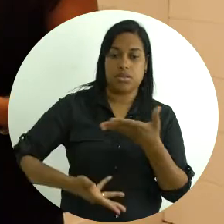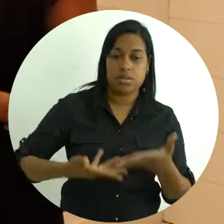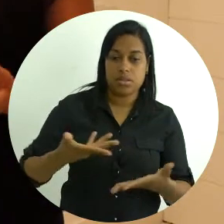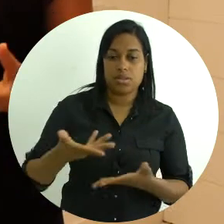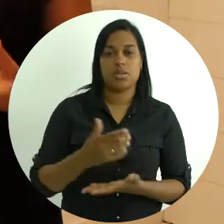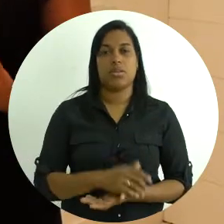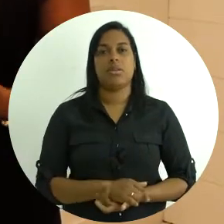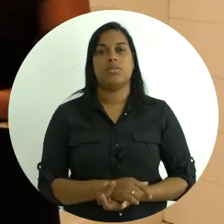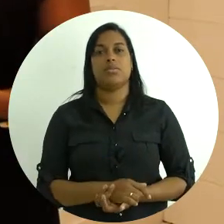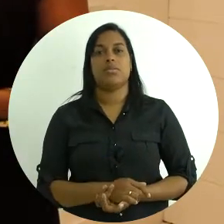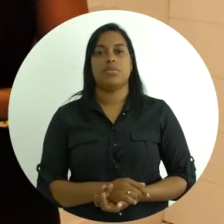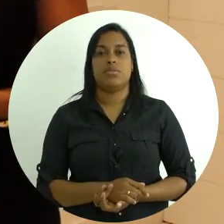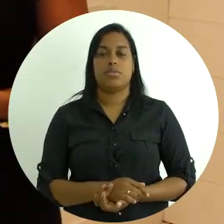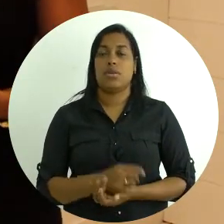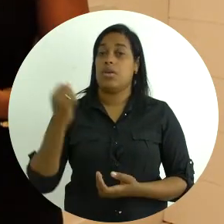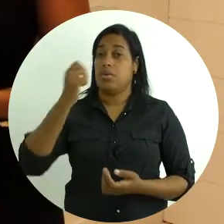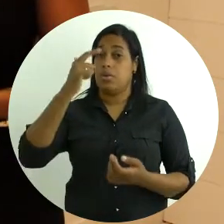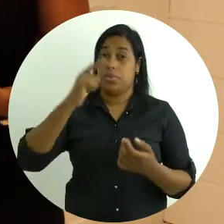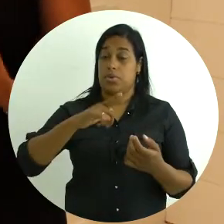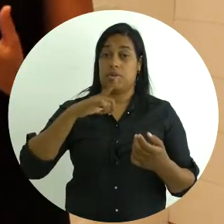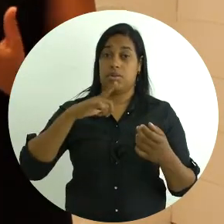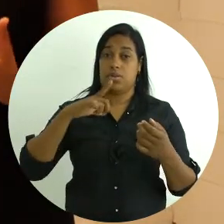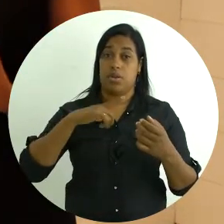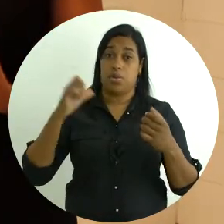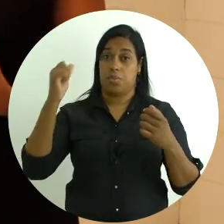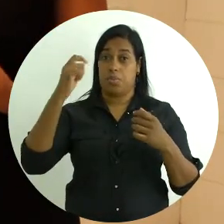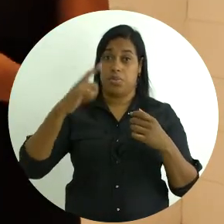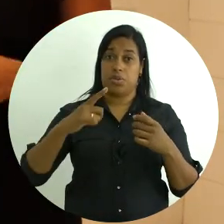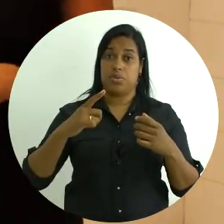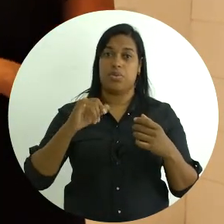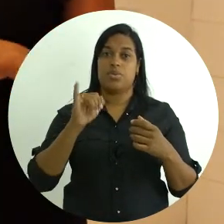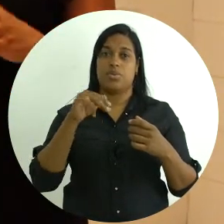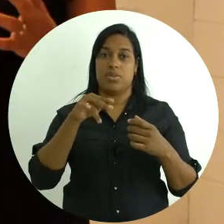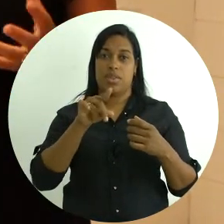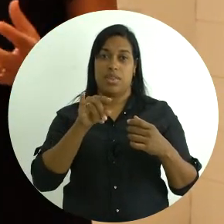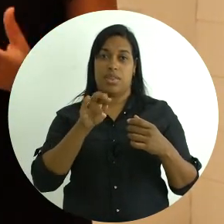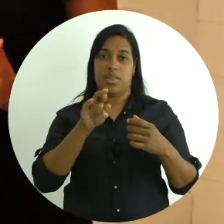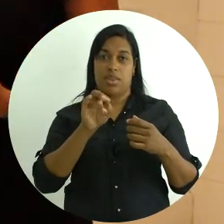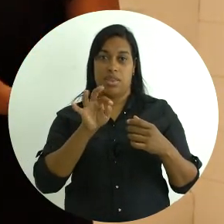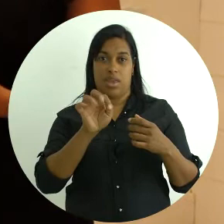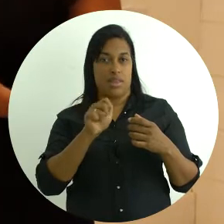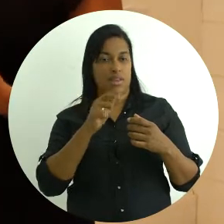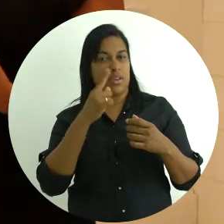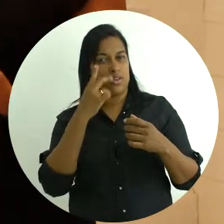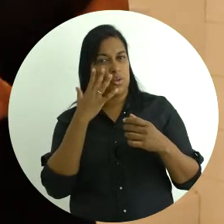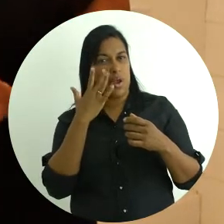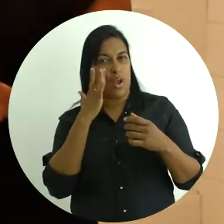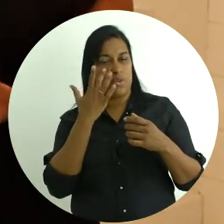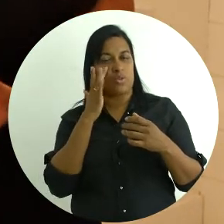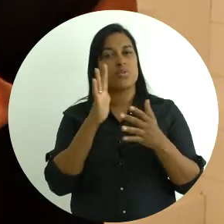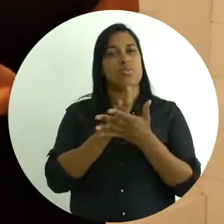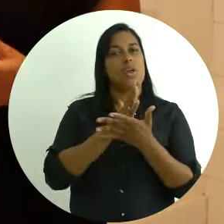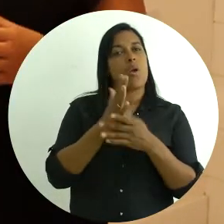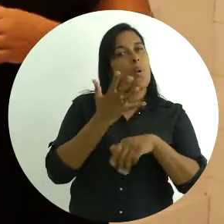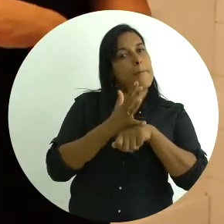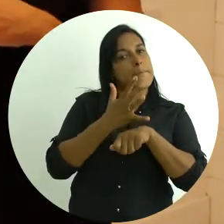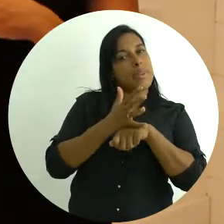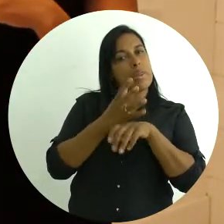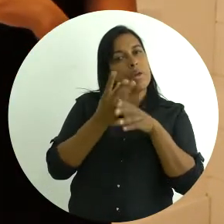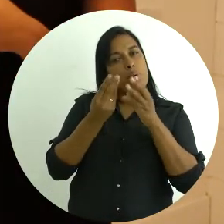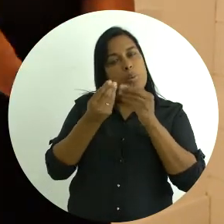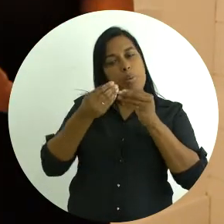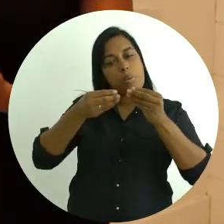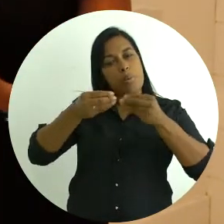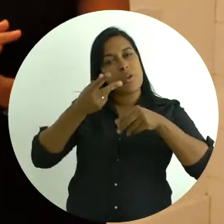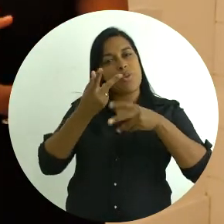necessidades, né? As luminárias que trazem uma iluminação indireta, geralmente elas vêm com uma chapa de alumínio pintada em branco, né, que